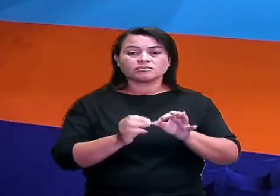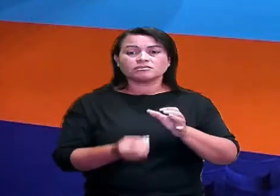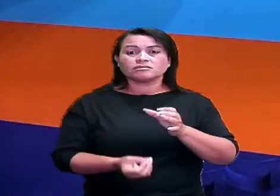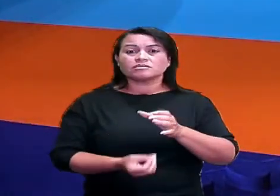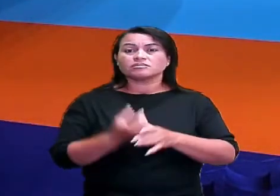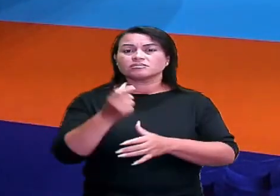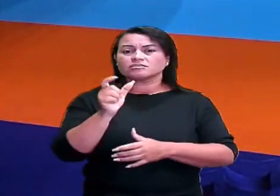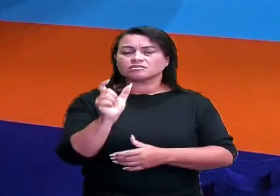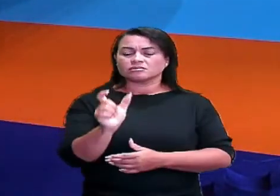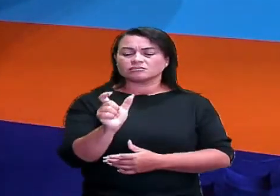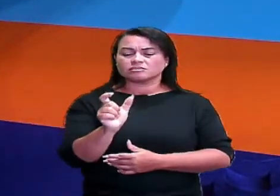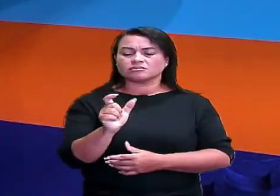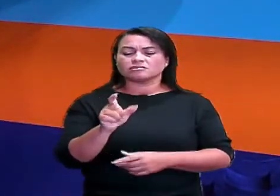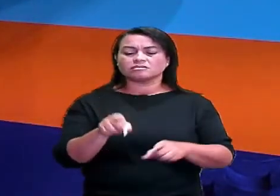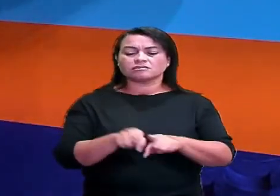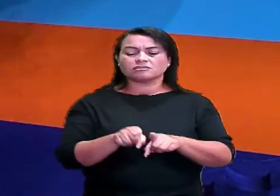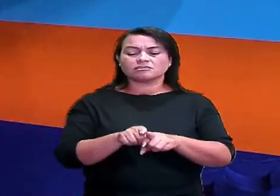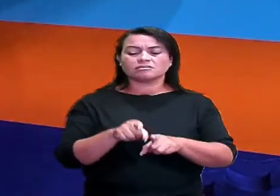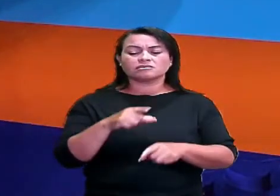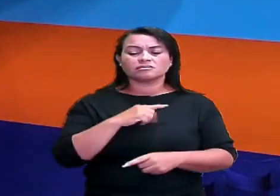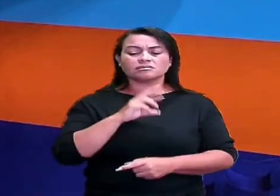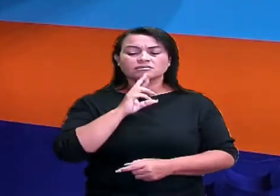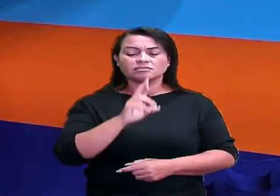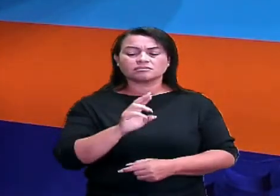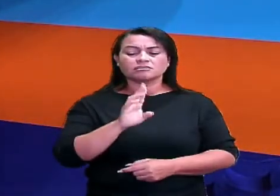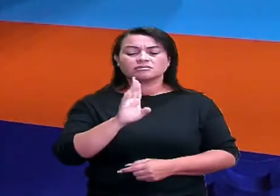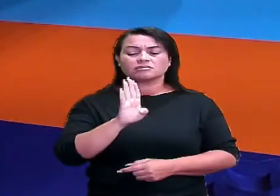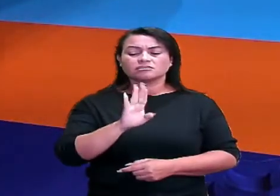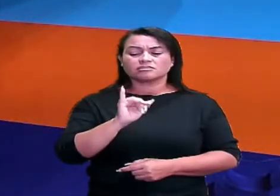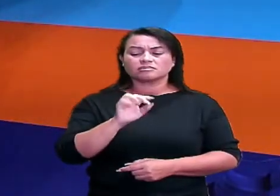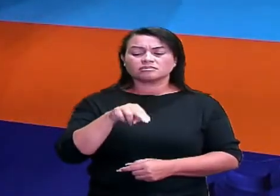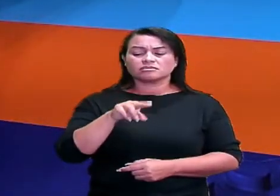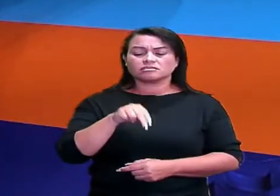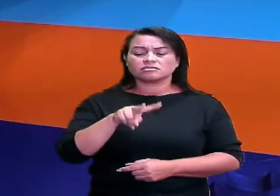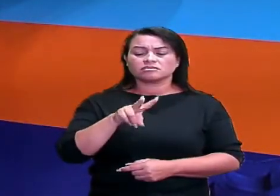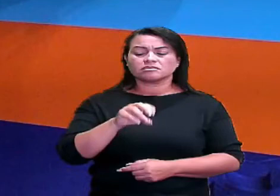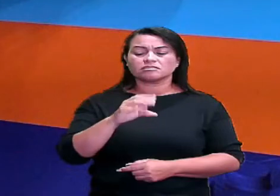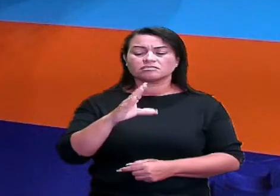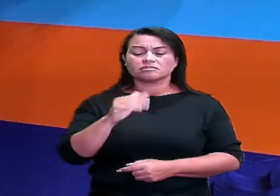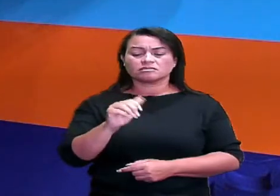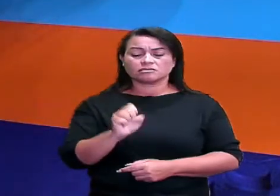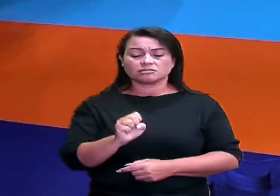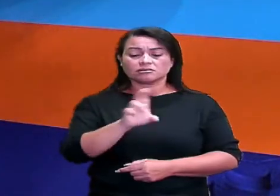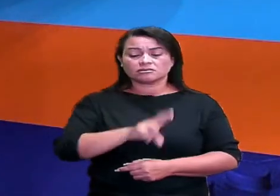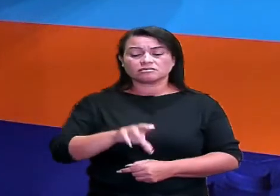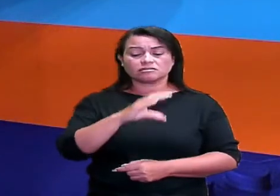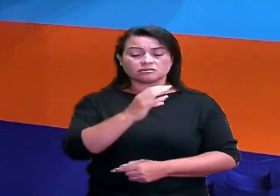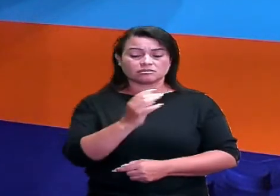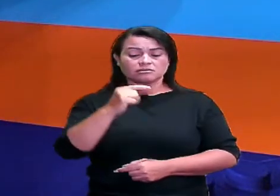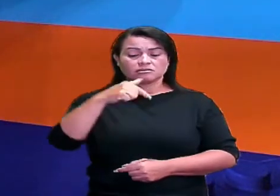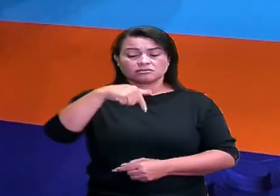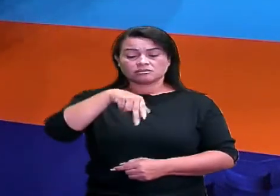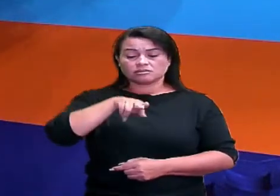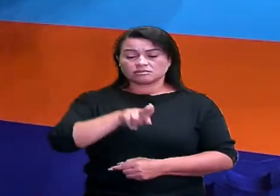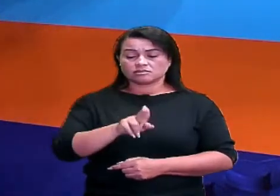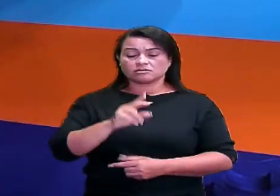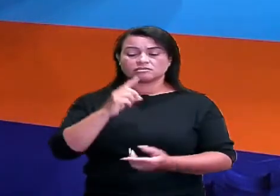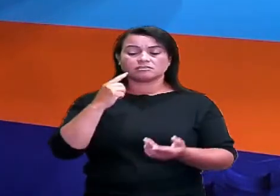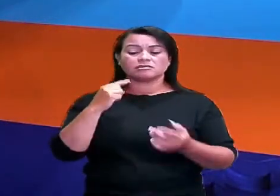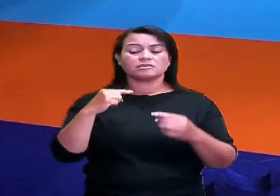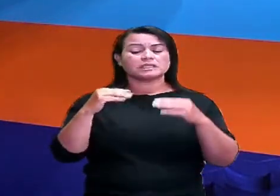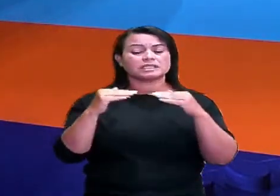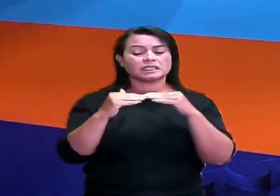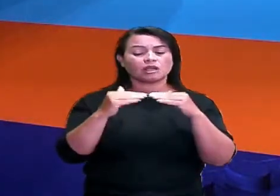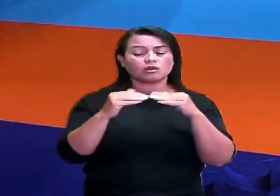palavra. Correspondências bionívocas, o uso do C e do que de acordo com as regras da letra